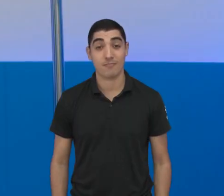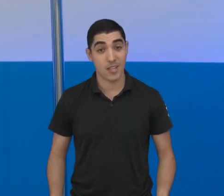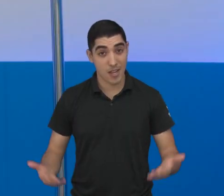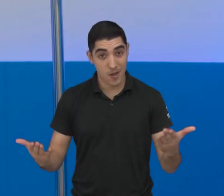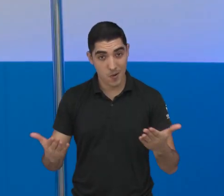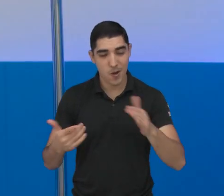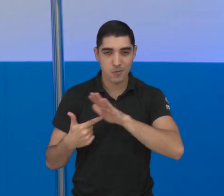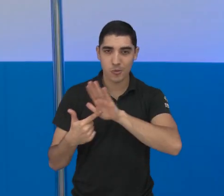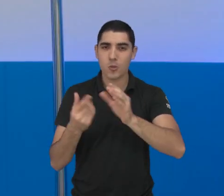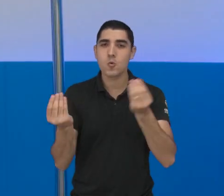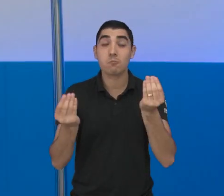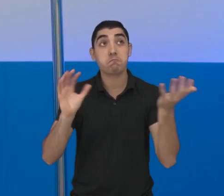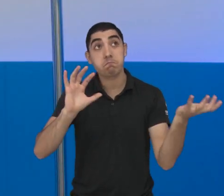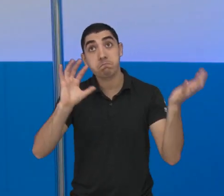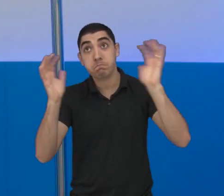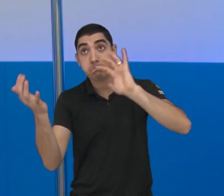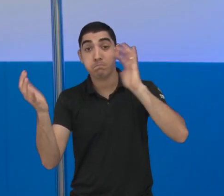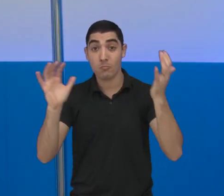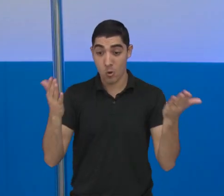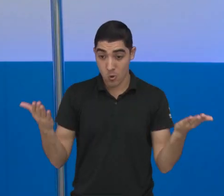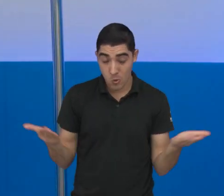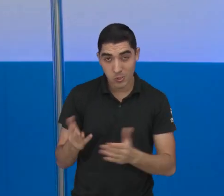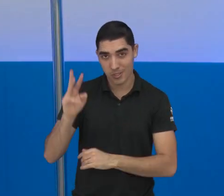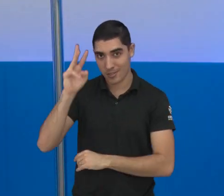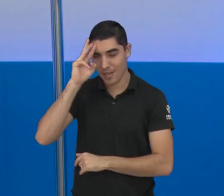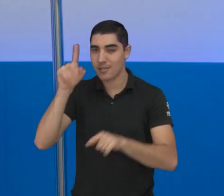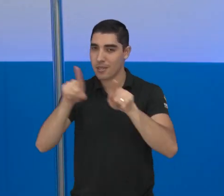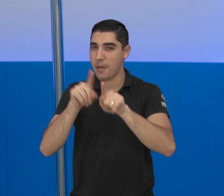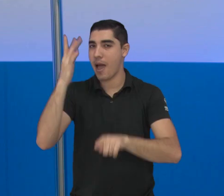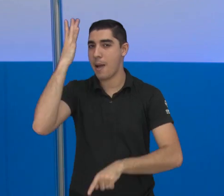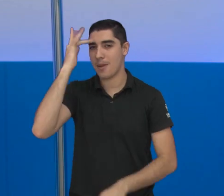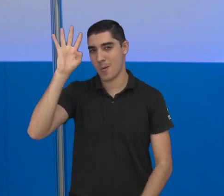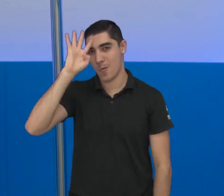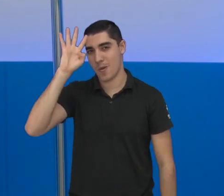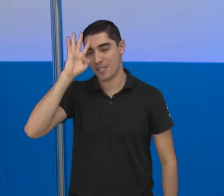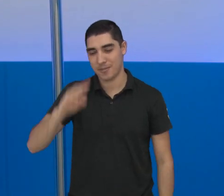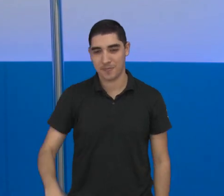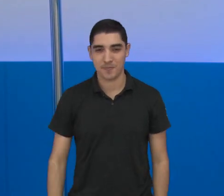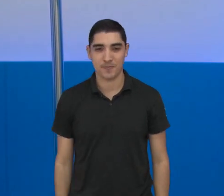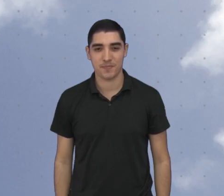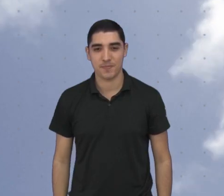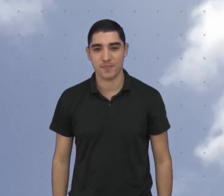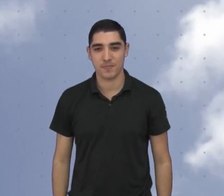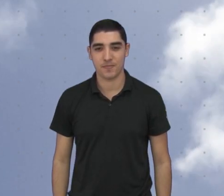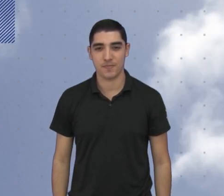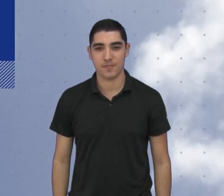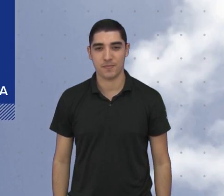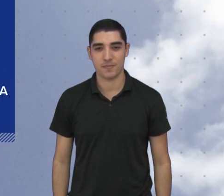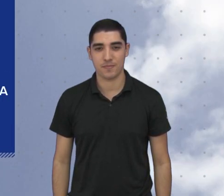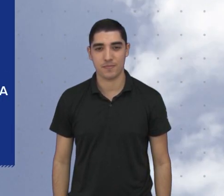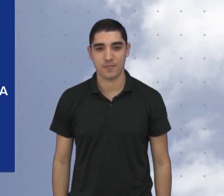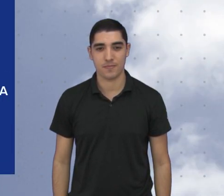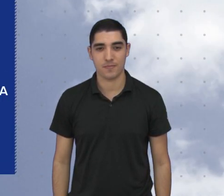E agora a gente confere como fica o tempo na tarde desta terça e também amanhã, quarta-feira.